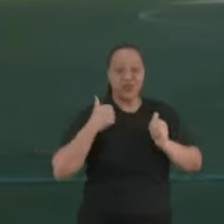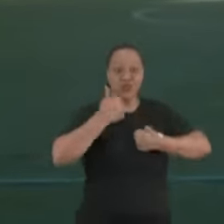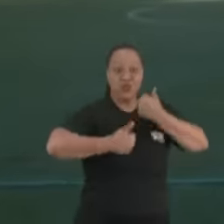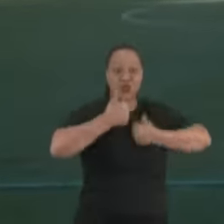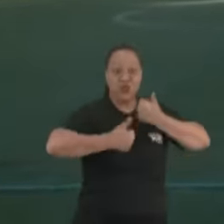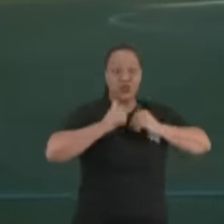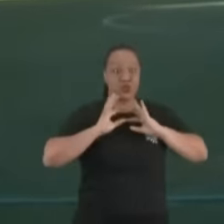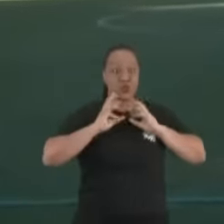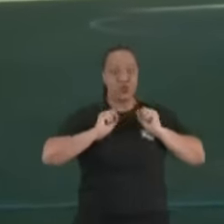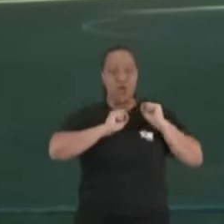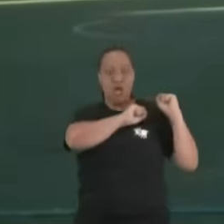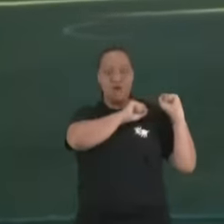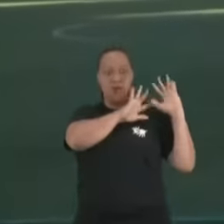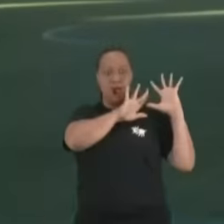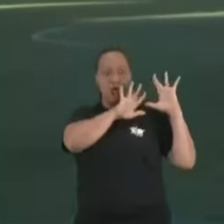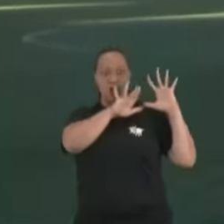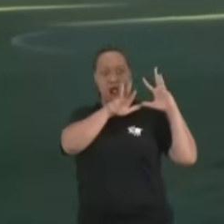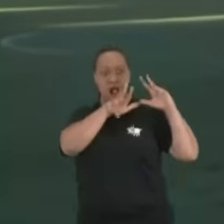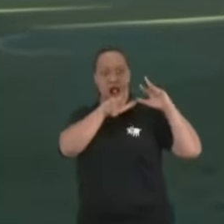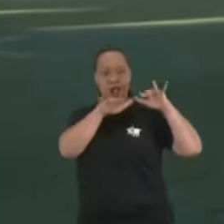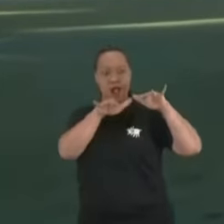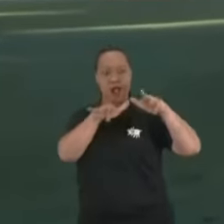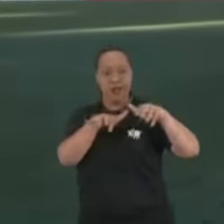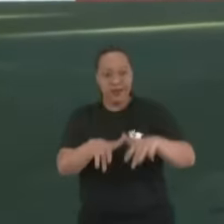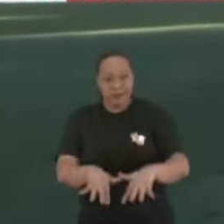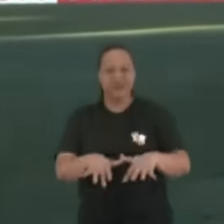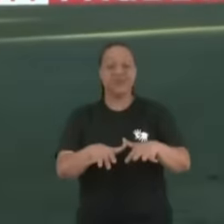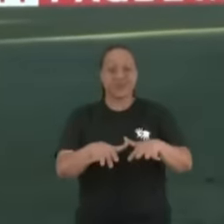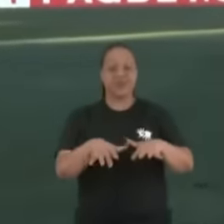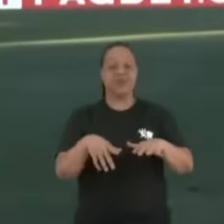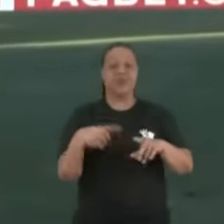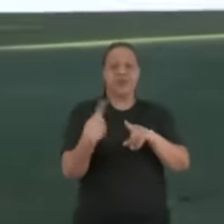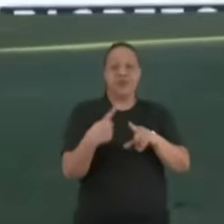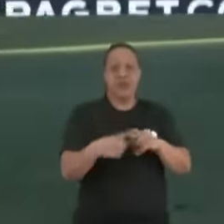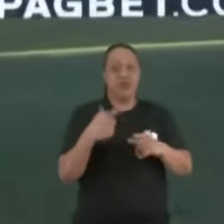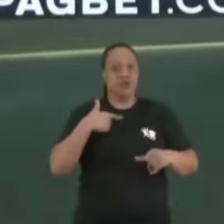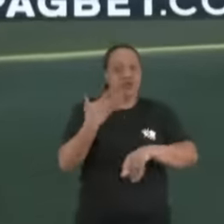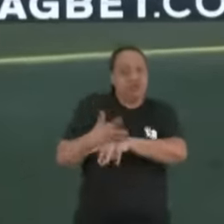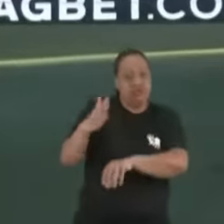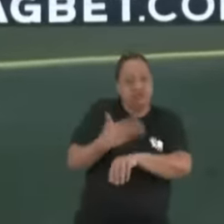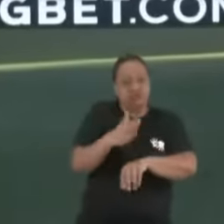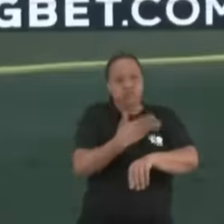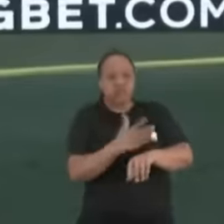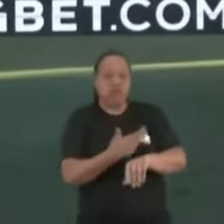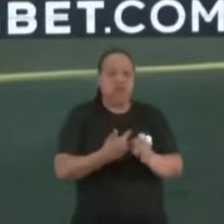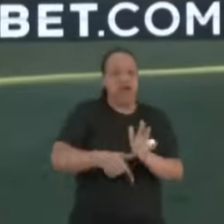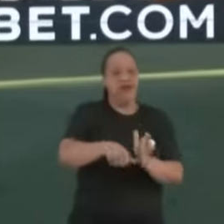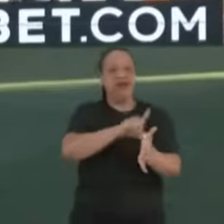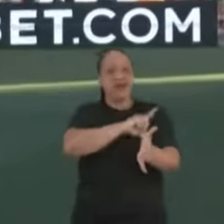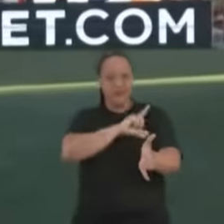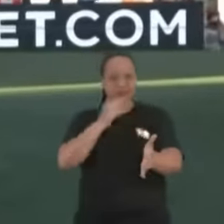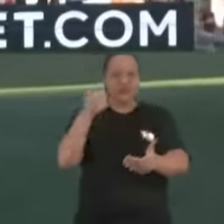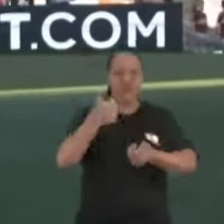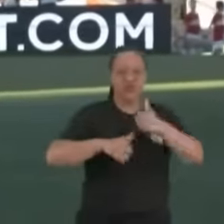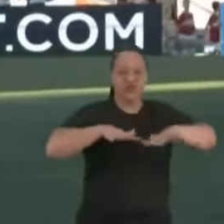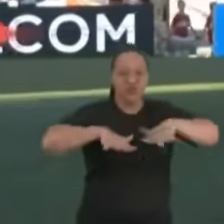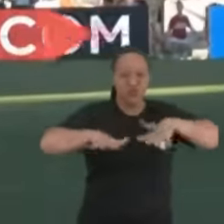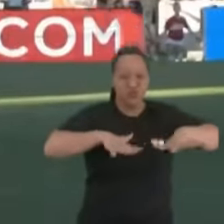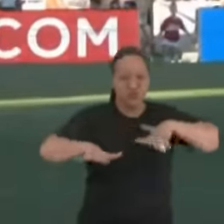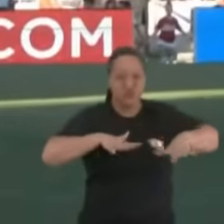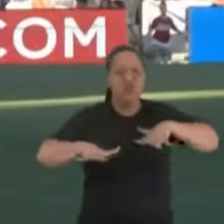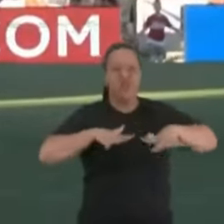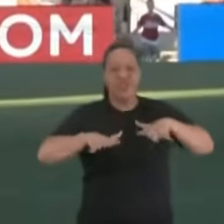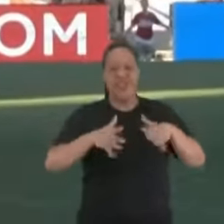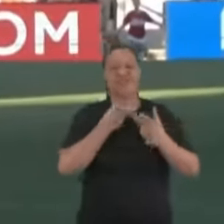todos desceram, né? Encerramento do aquecimento. E não viram a taça chegar, que é o objeto